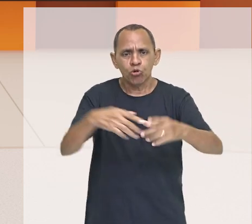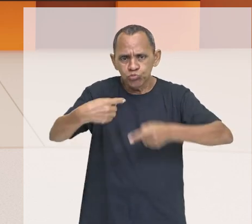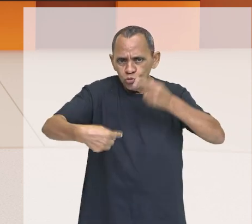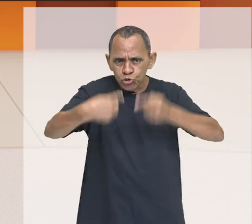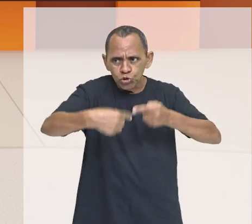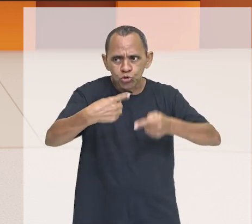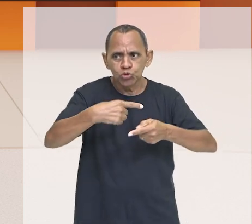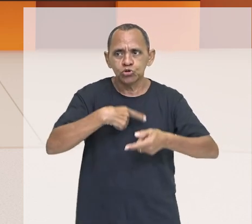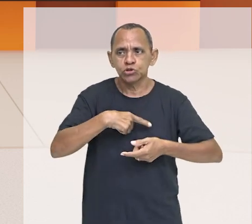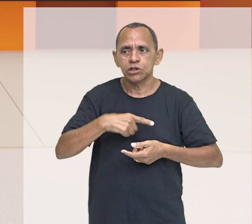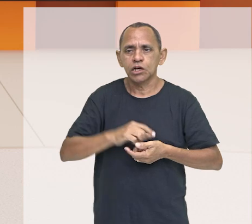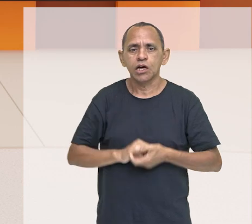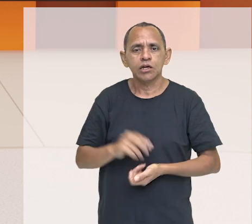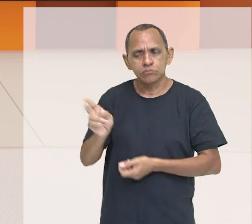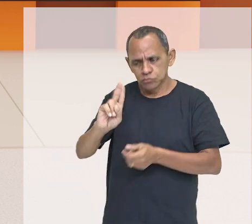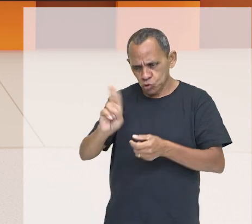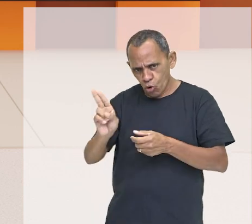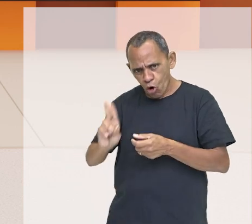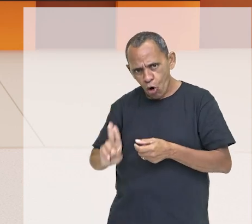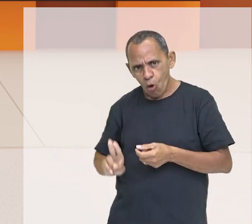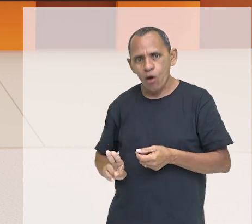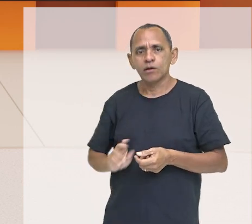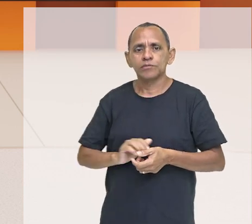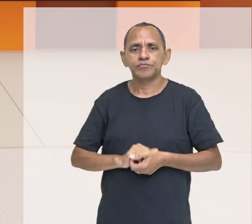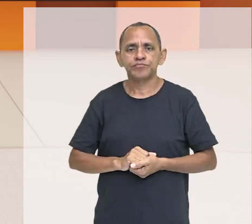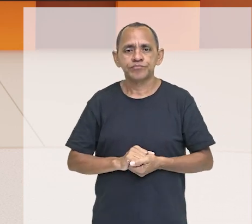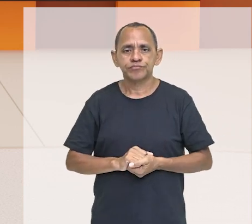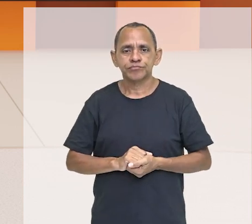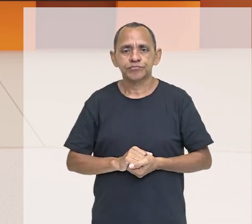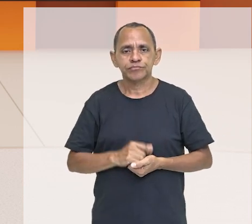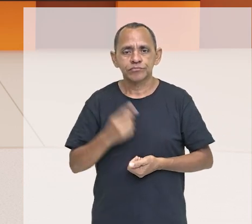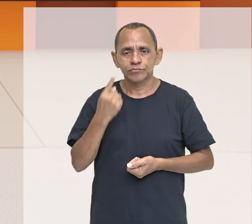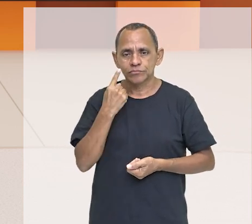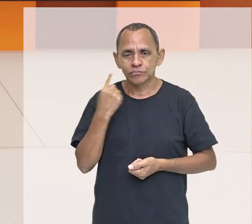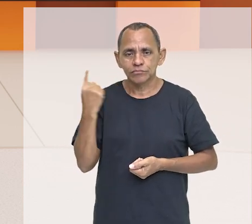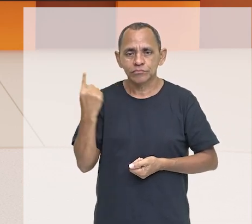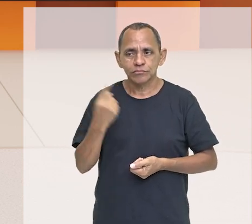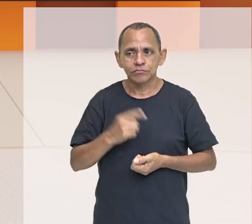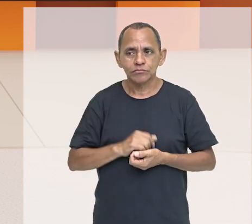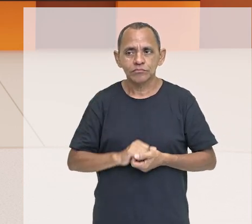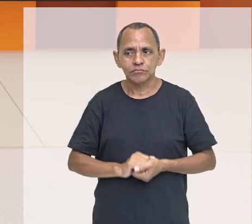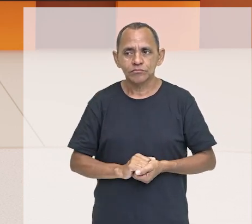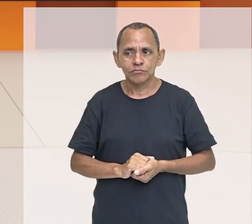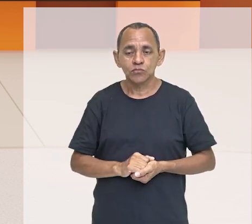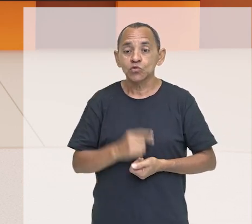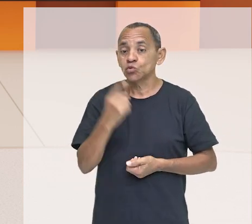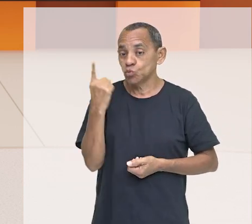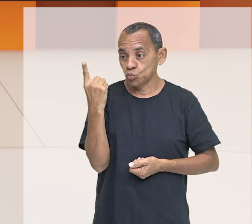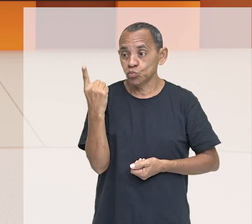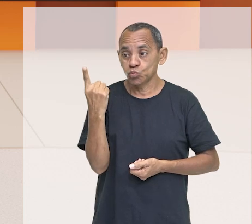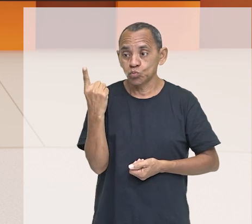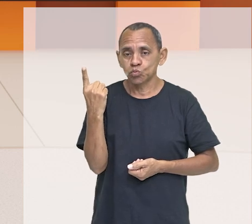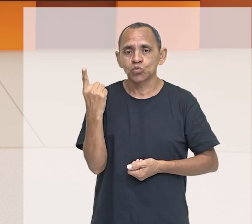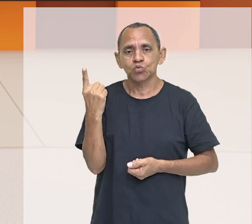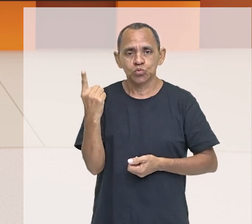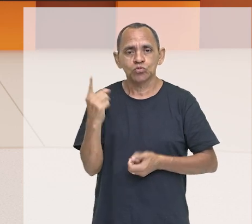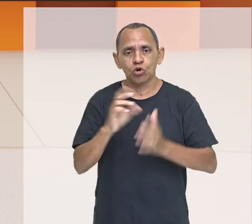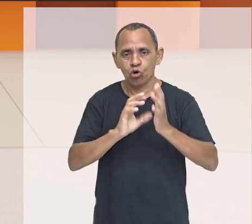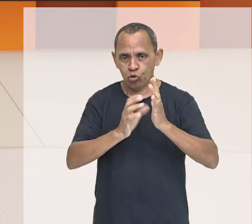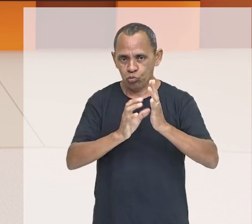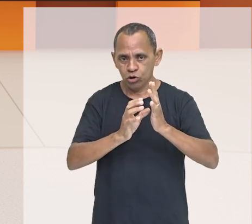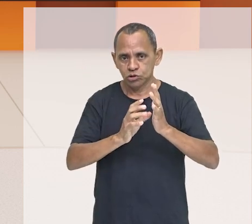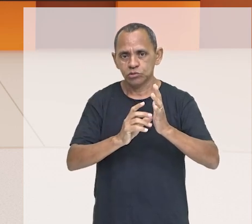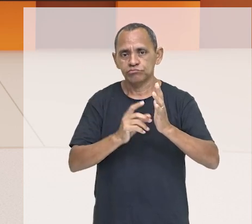não é isso? Então nós temos aqui o monopartidarismo, são um